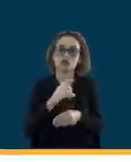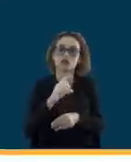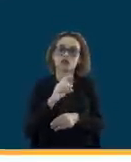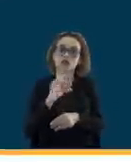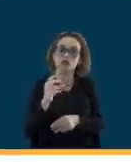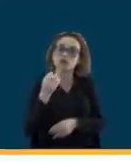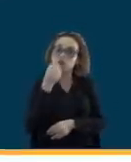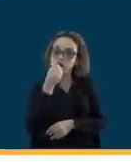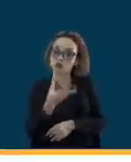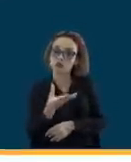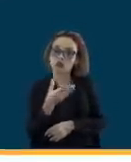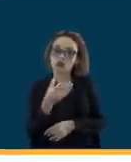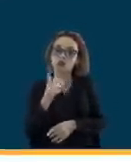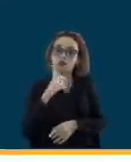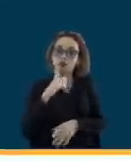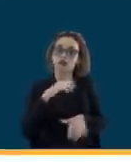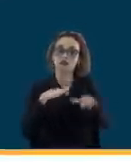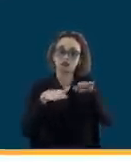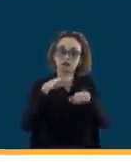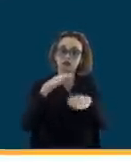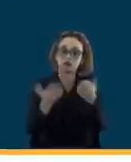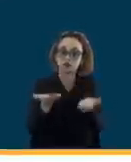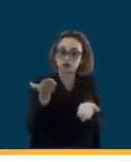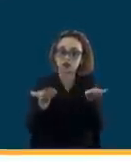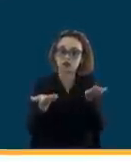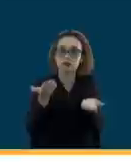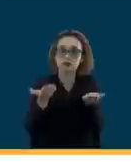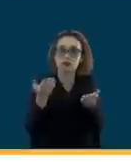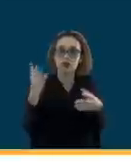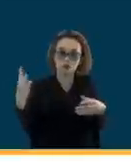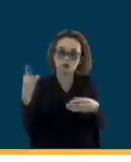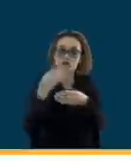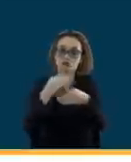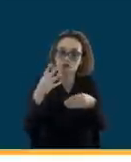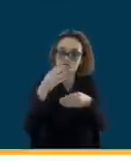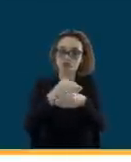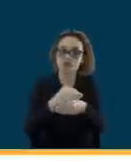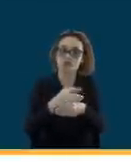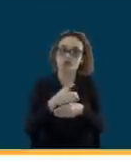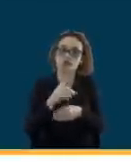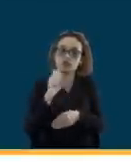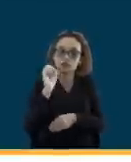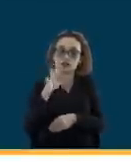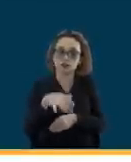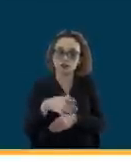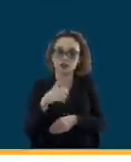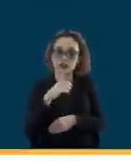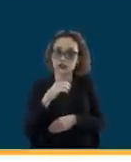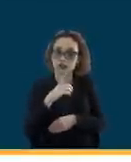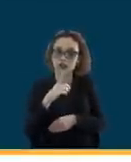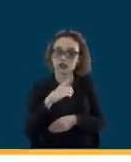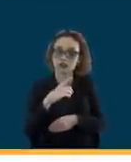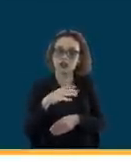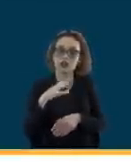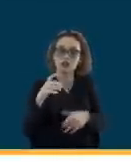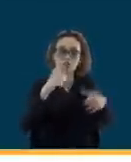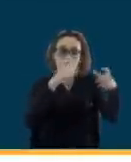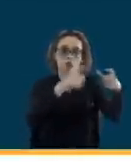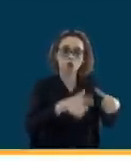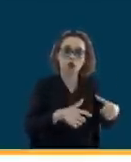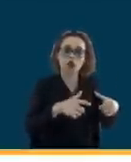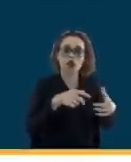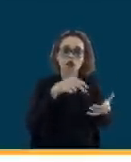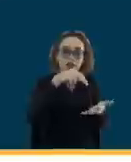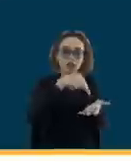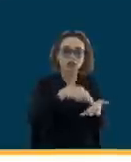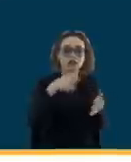bacana, houve muito equilíbrio, houve muita complementariedade, né, entre o lugar de fala, o ponto de vista de